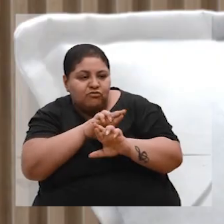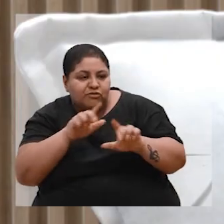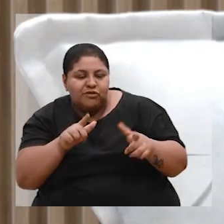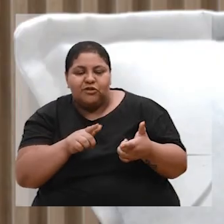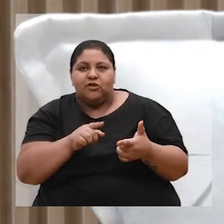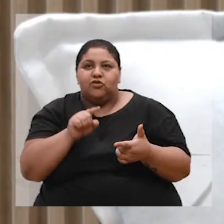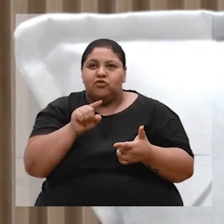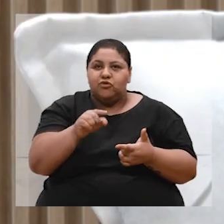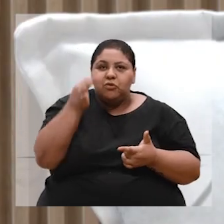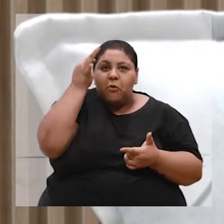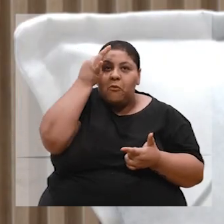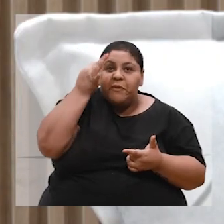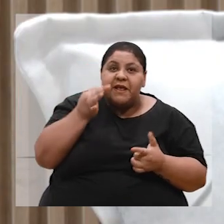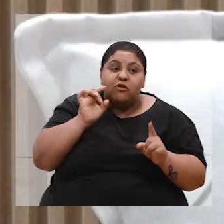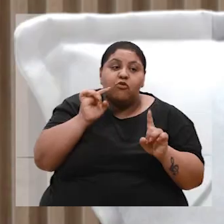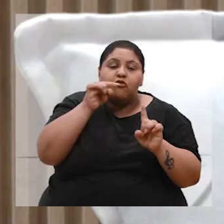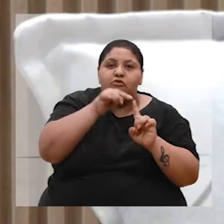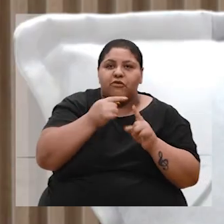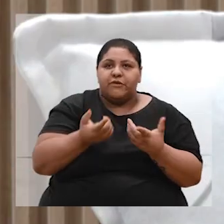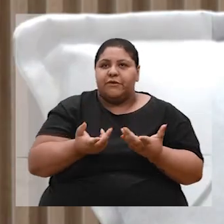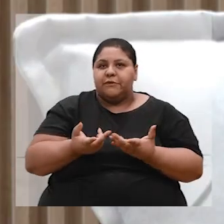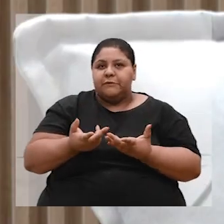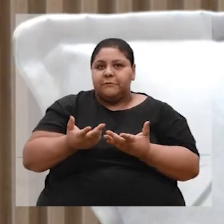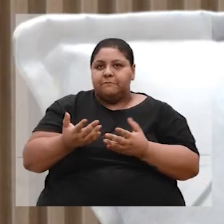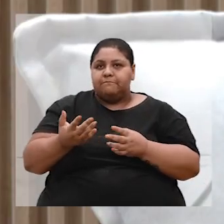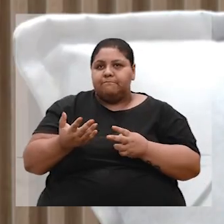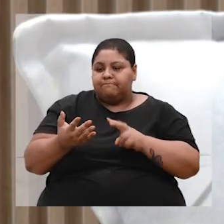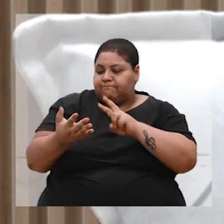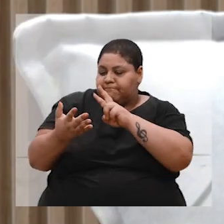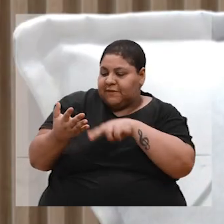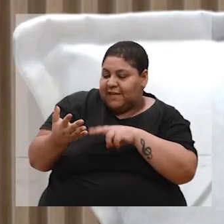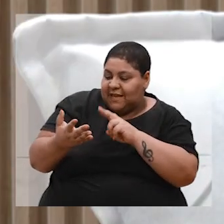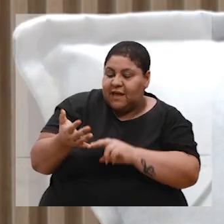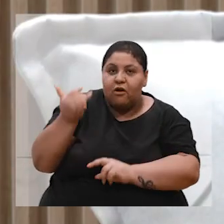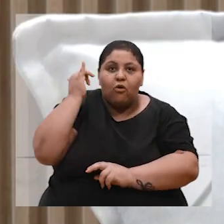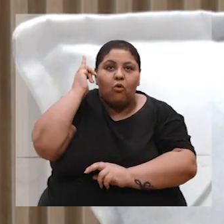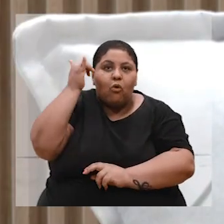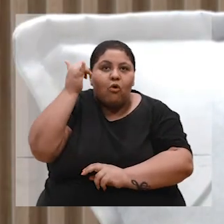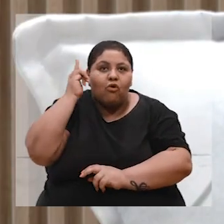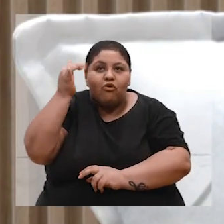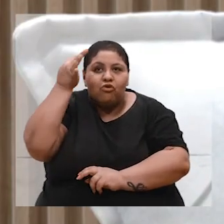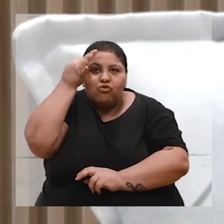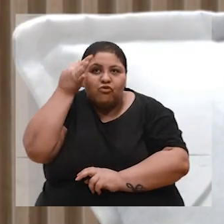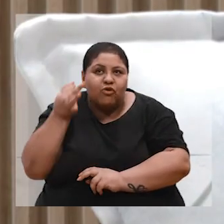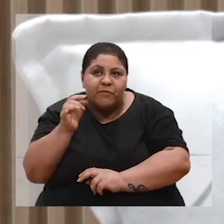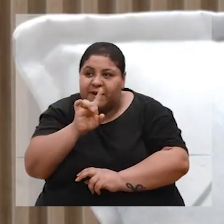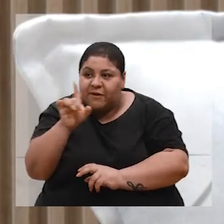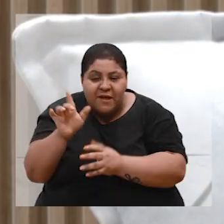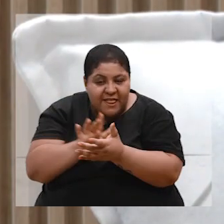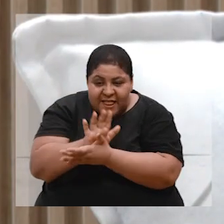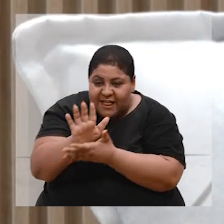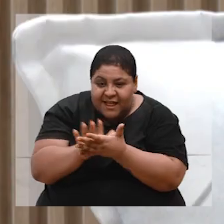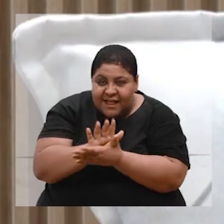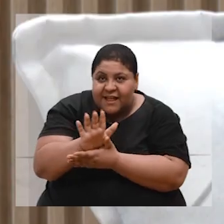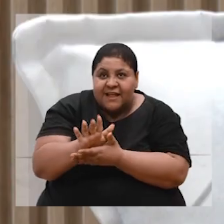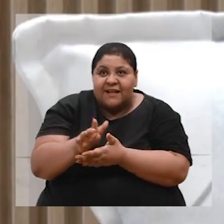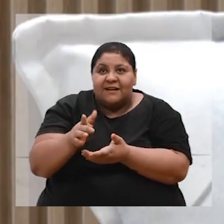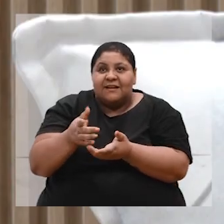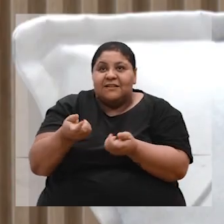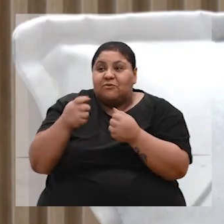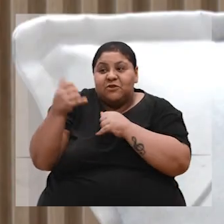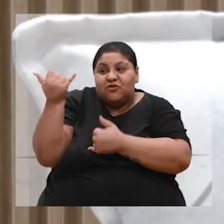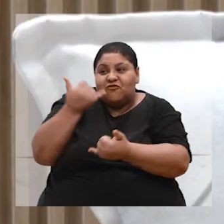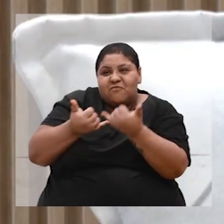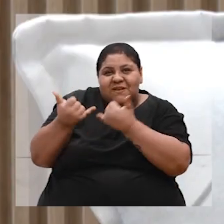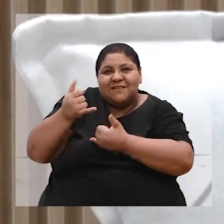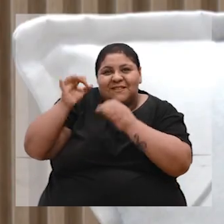que é a ideia do jornal que está ali, que ao ler um conto, tu entenda que não é nada disso, que tu não vai